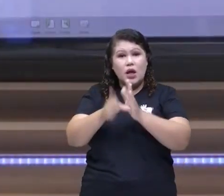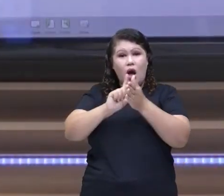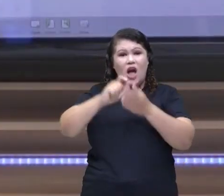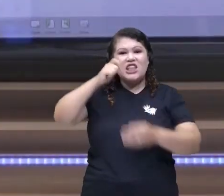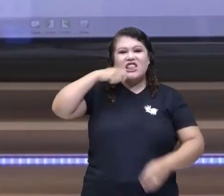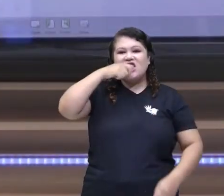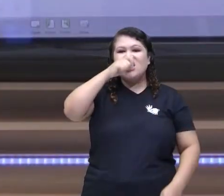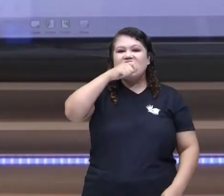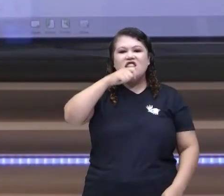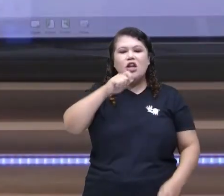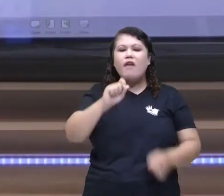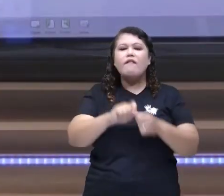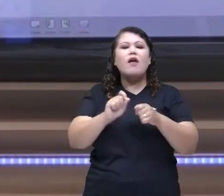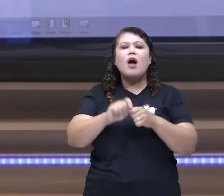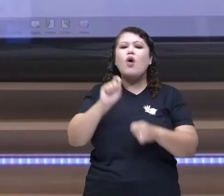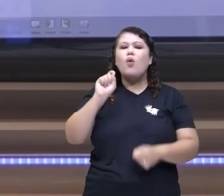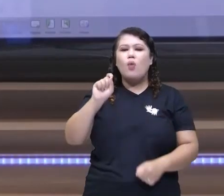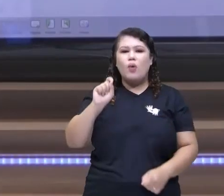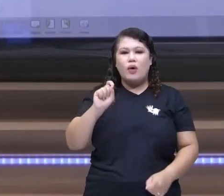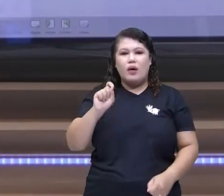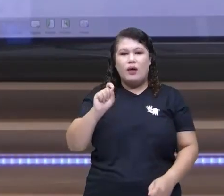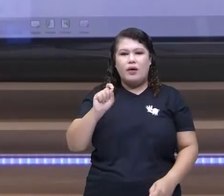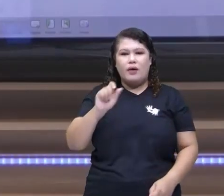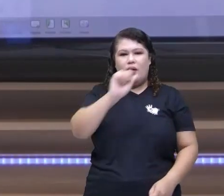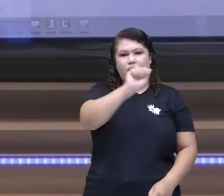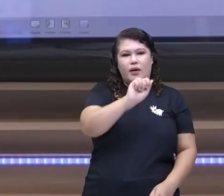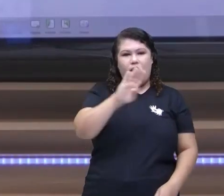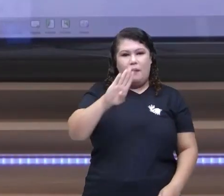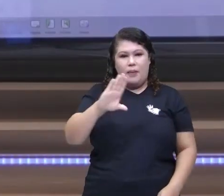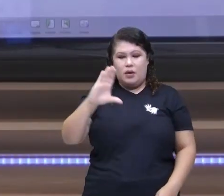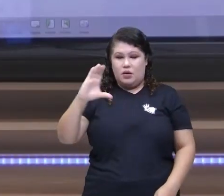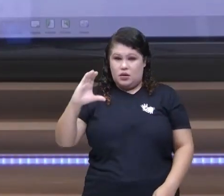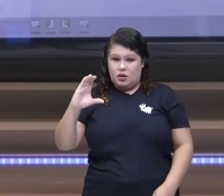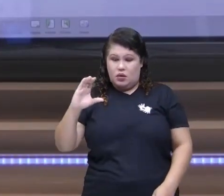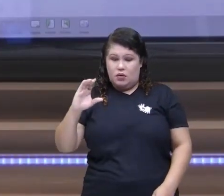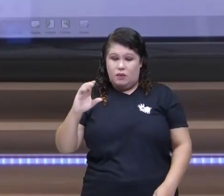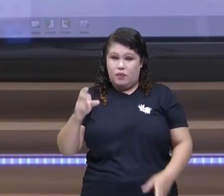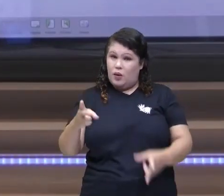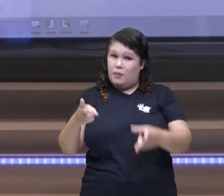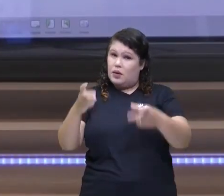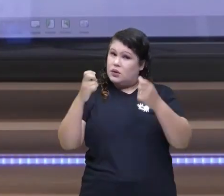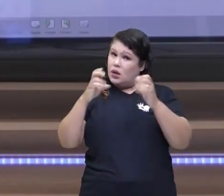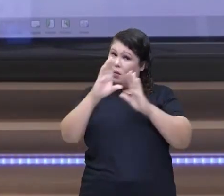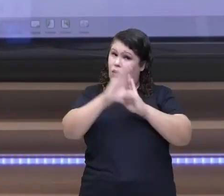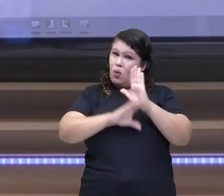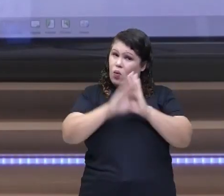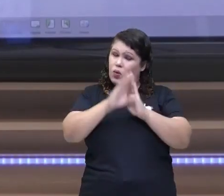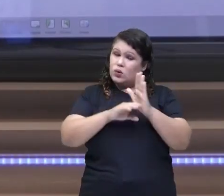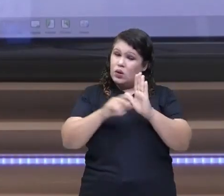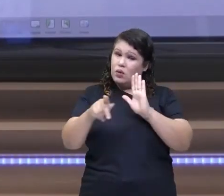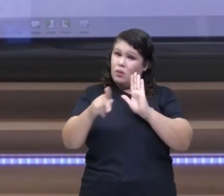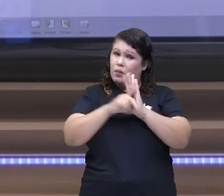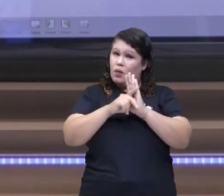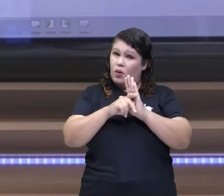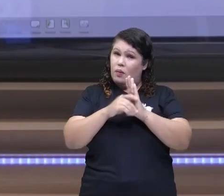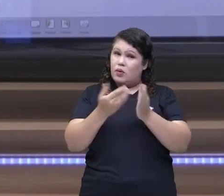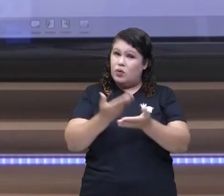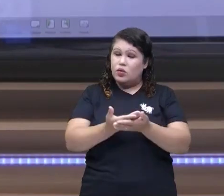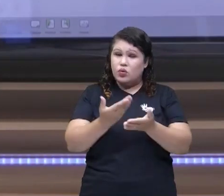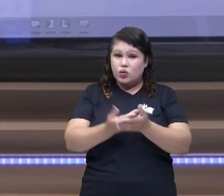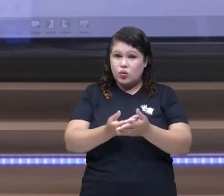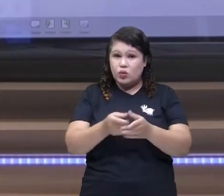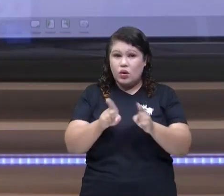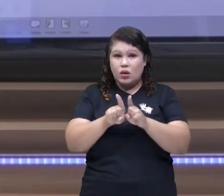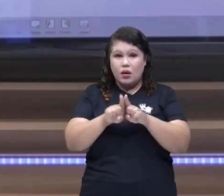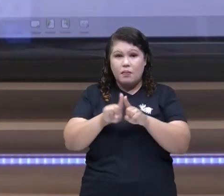têm que observar bastante os conceitos que eu comecei a explicar na aula de hoje, nos nossos 2 desafios